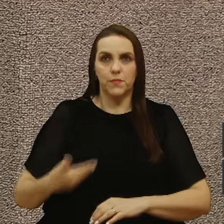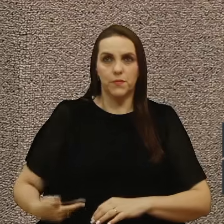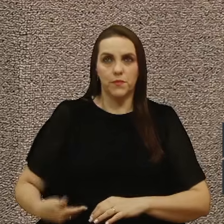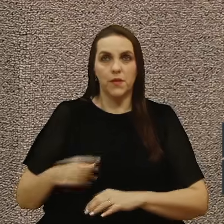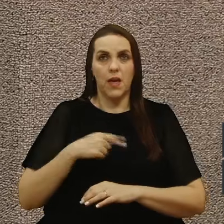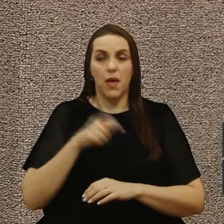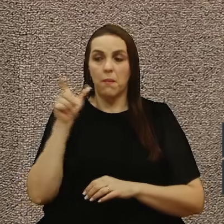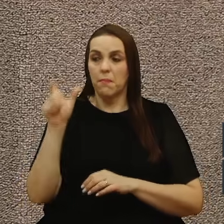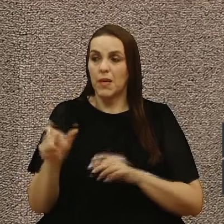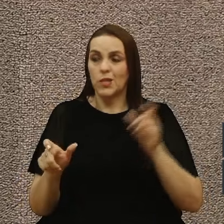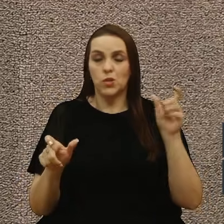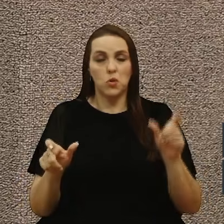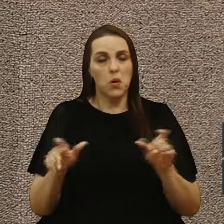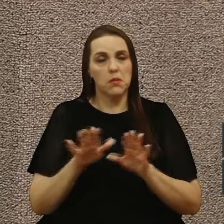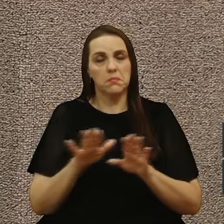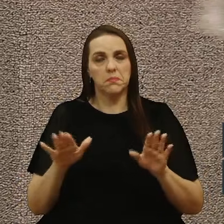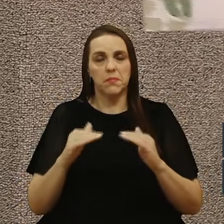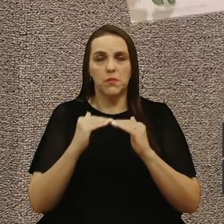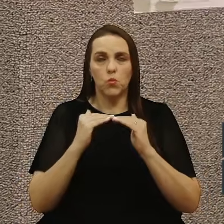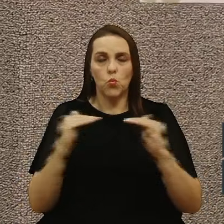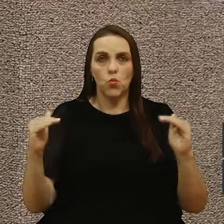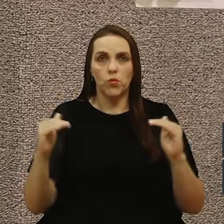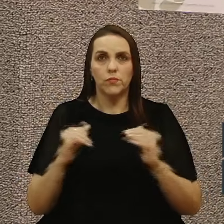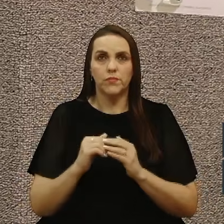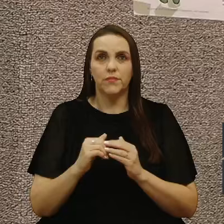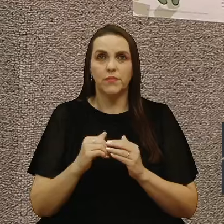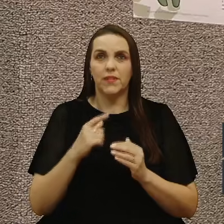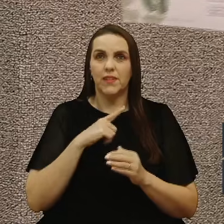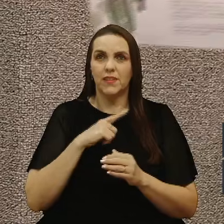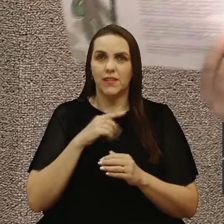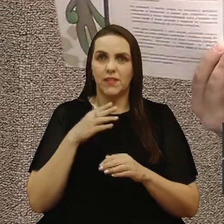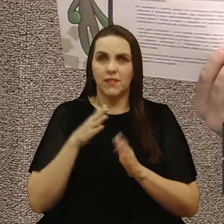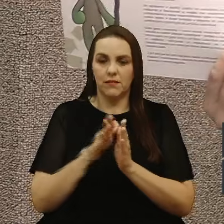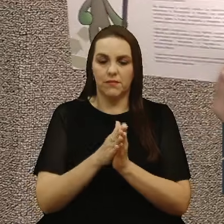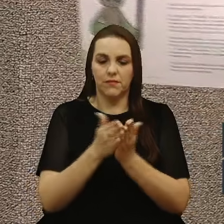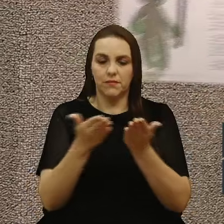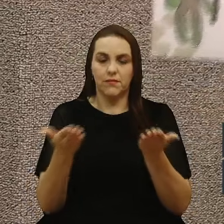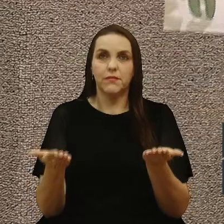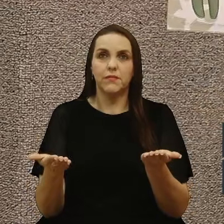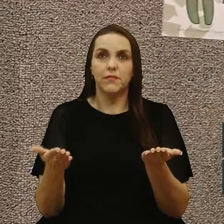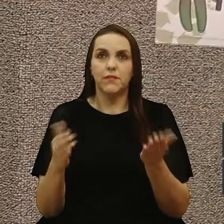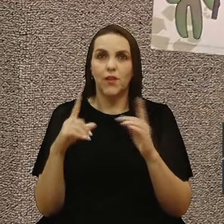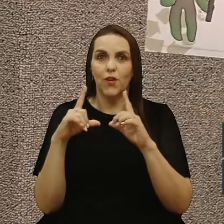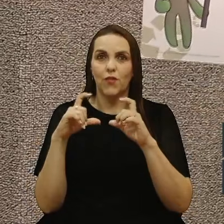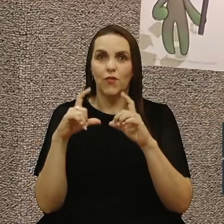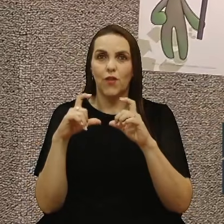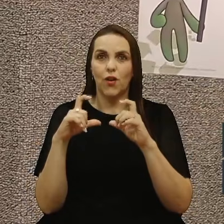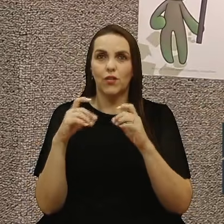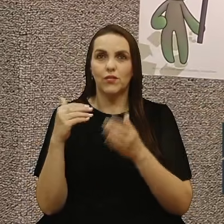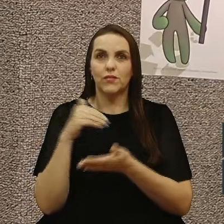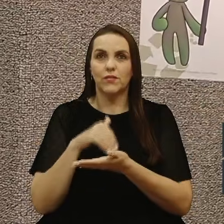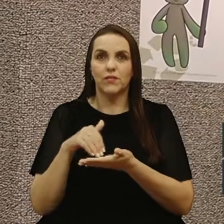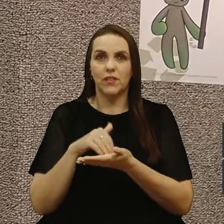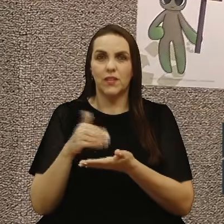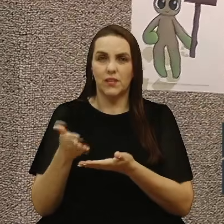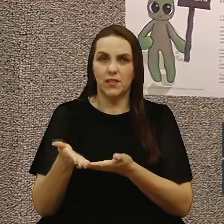impessoalidade. E eu abro a agenda anual e encontro uma foto do secretário. Isso aqui é inacreditável,